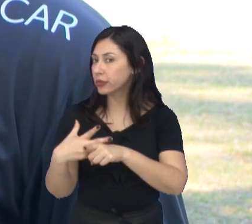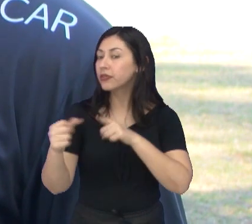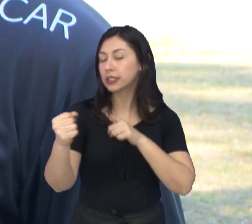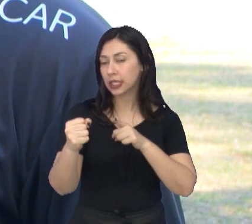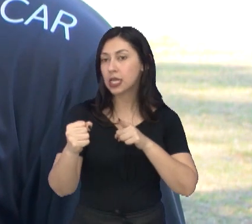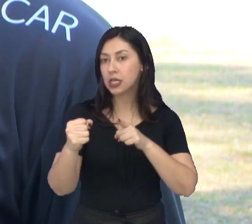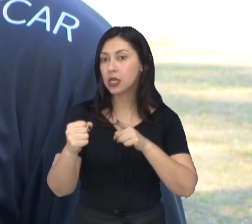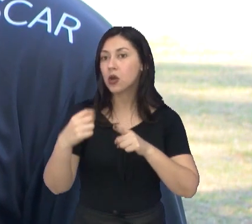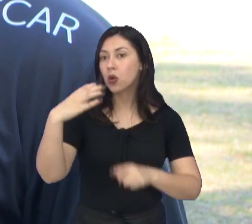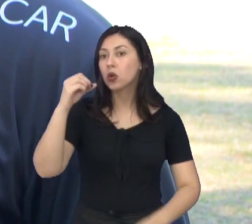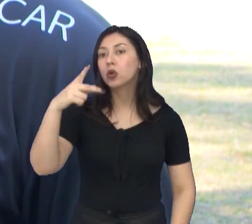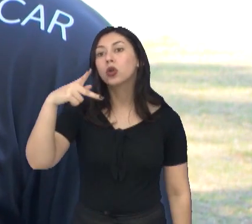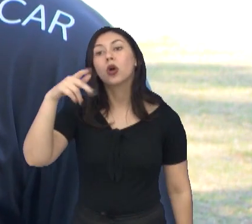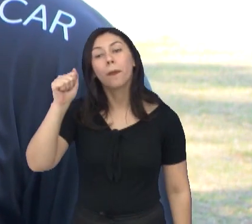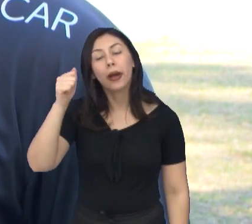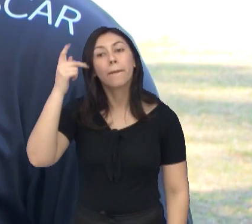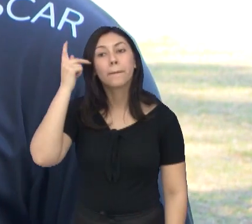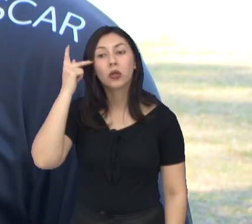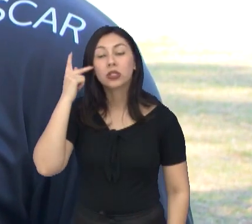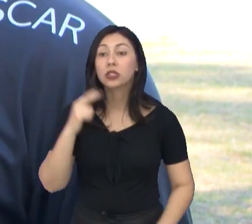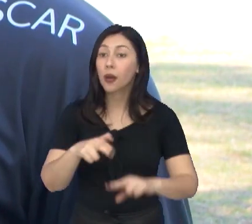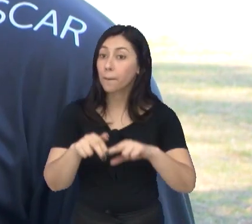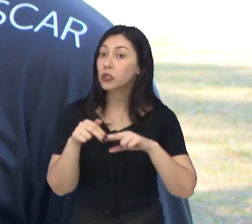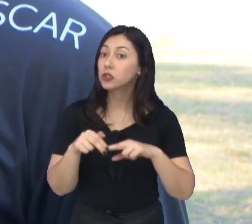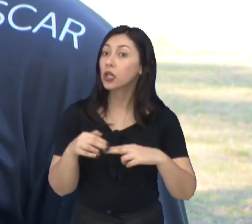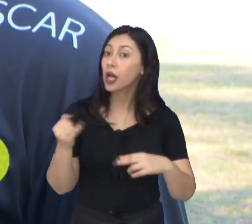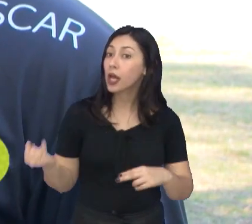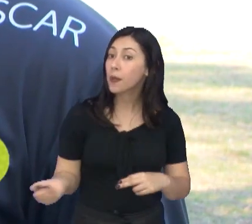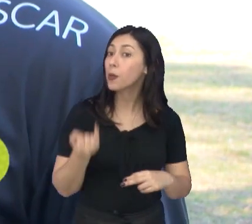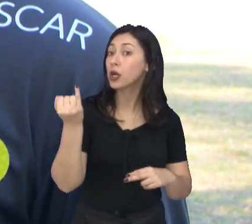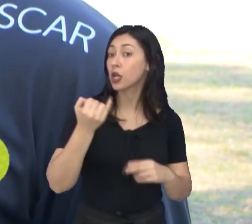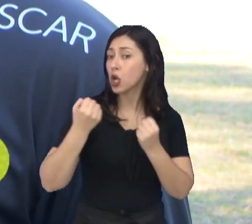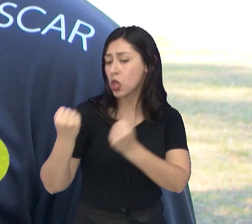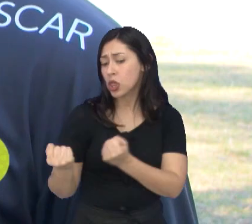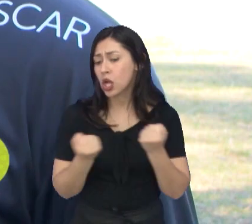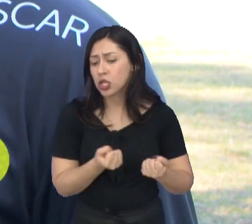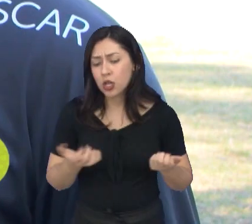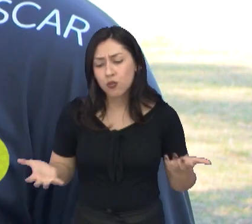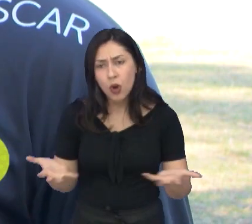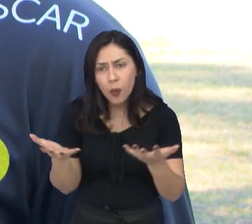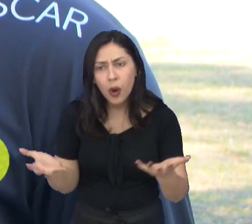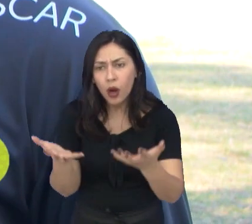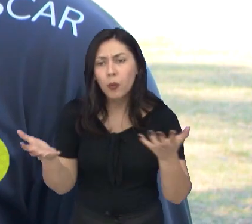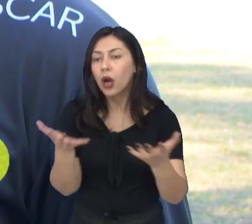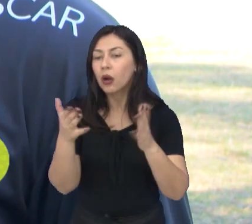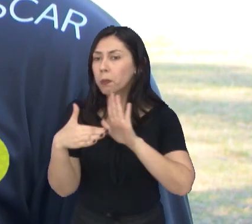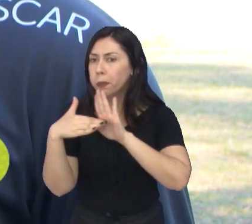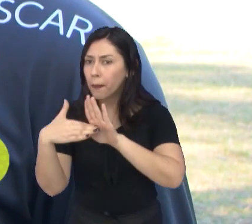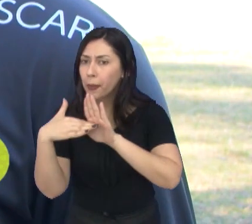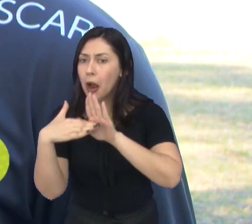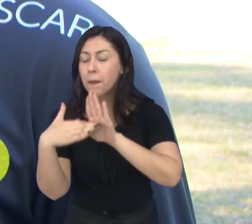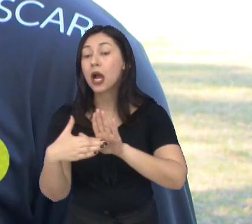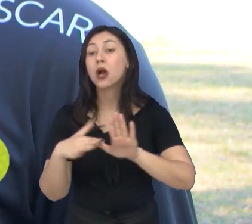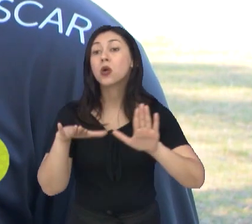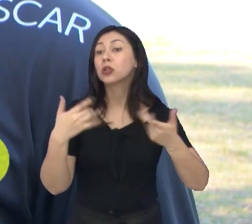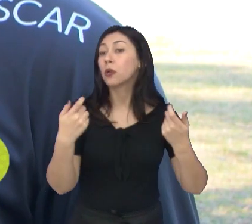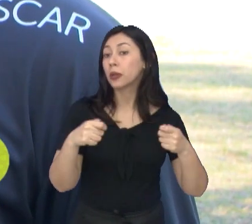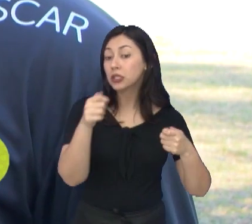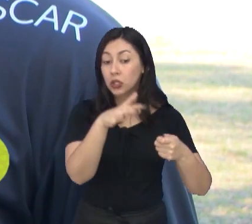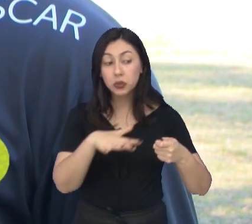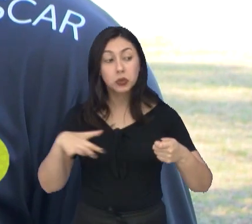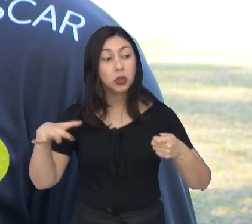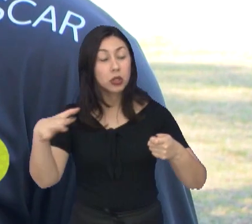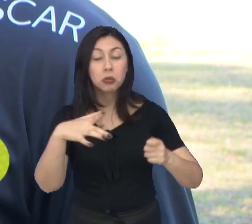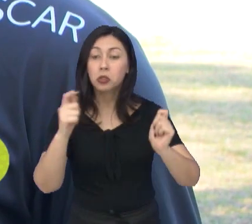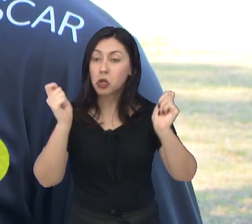Então, assim, é importante quem está de fora também puxar quem está jogando puxar quem está de fora, para quando precisar, todo mundo está